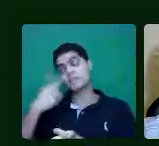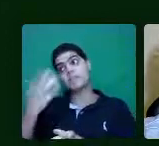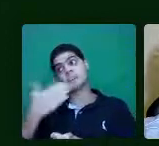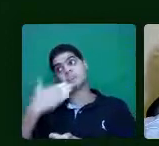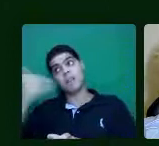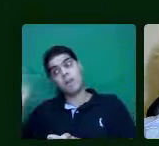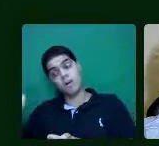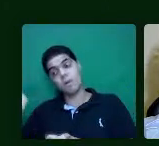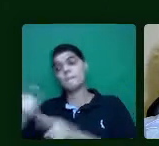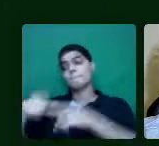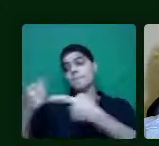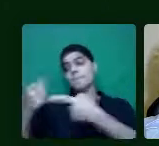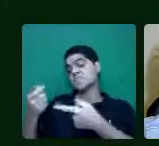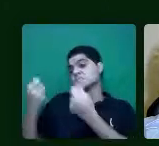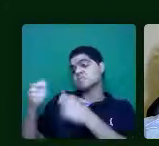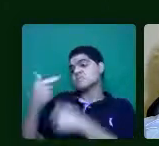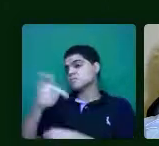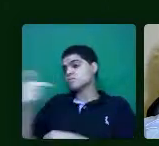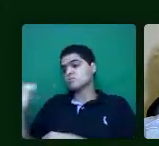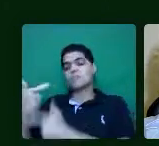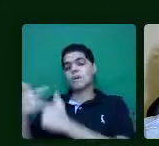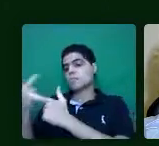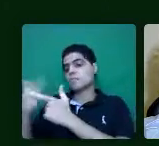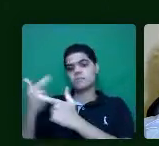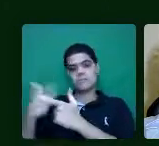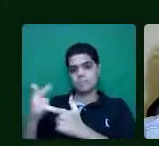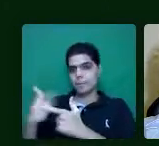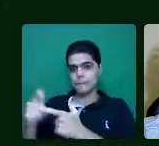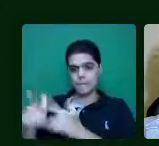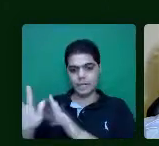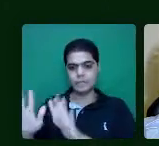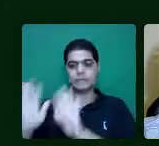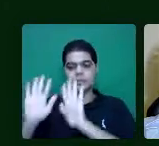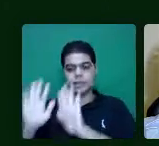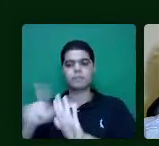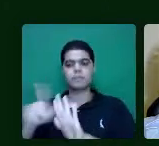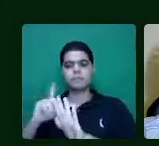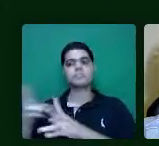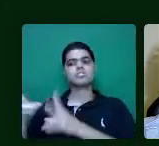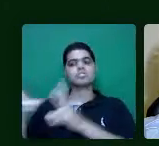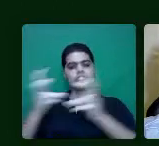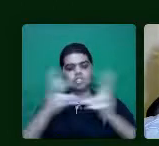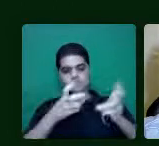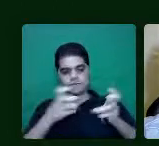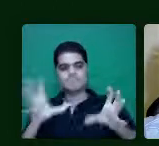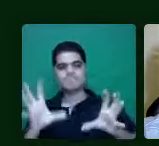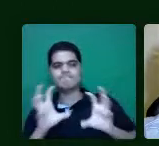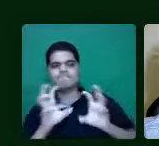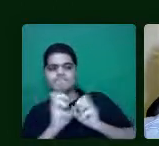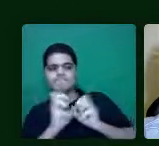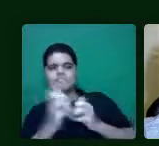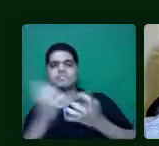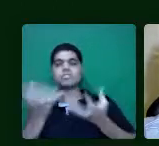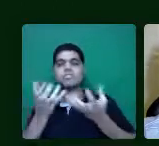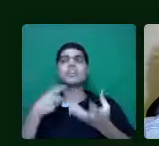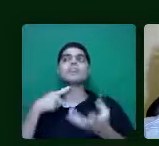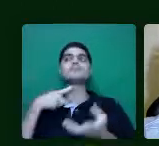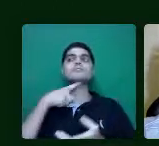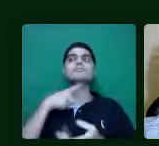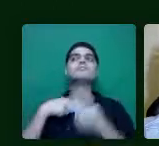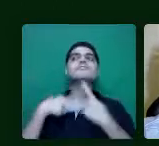vezes a solução que você cria não faz sentido. Então você tem que se apaixonar pelo problema que você está querendo resolver, né? Qual é